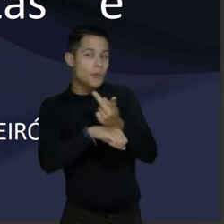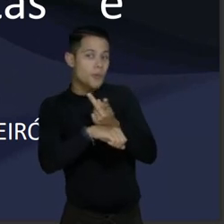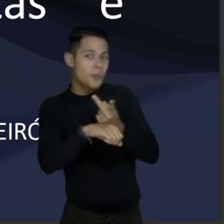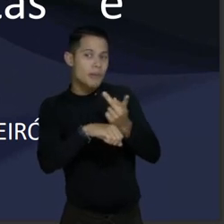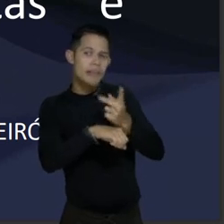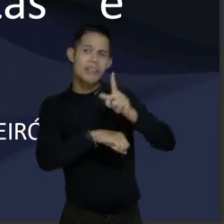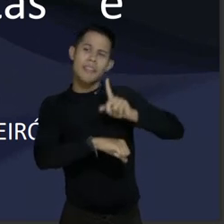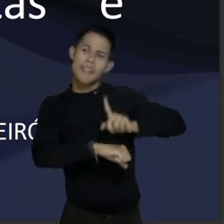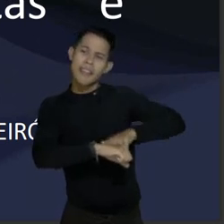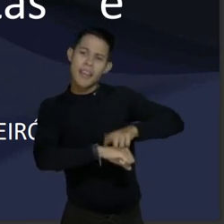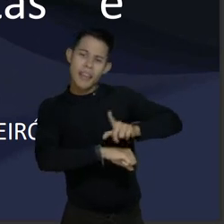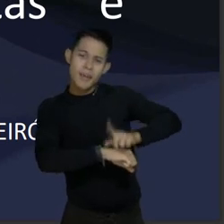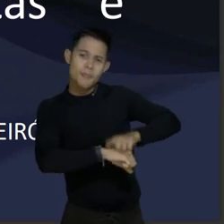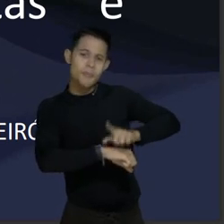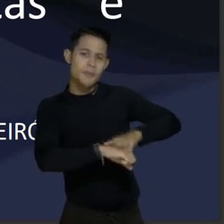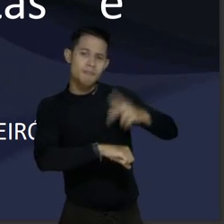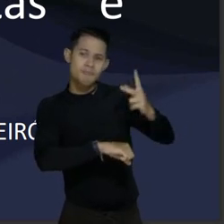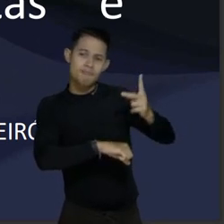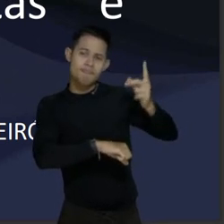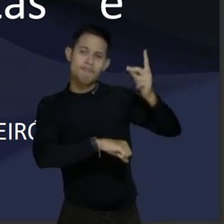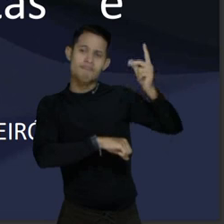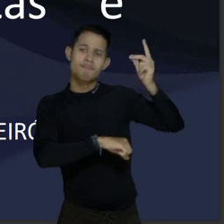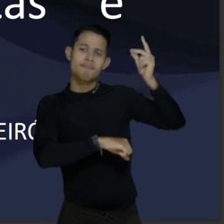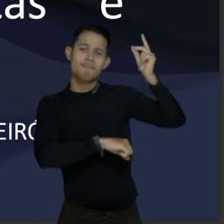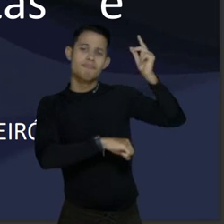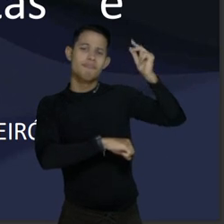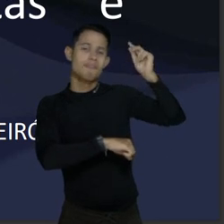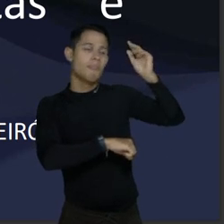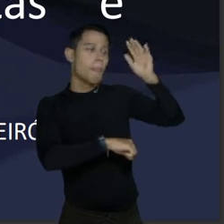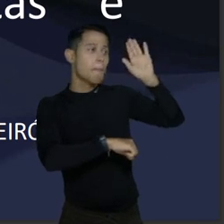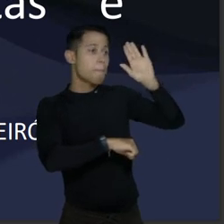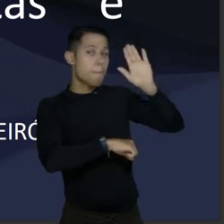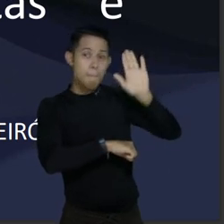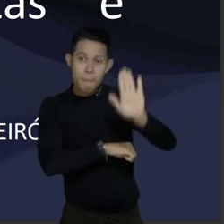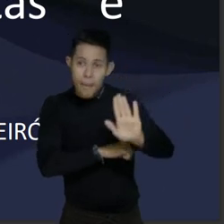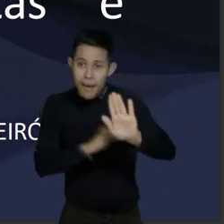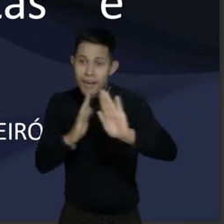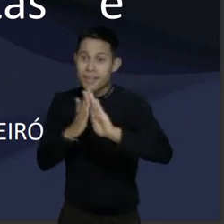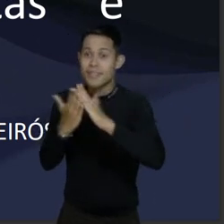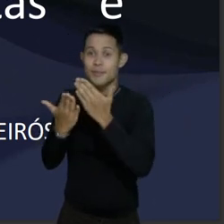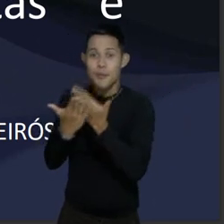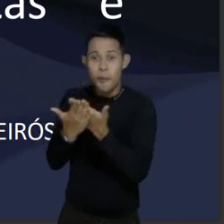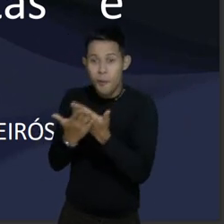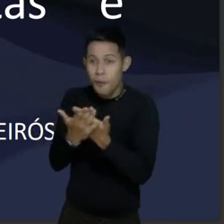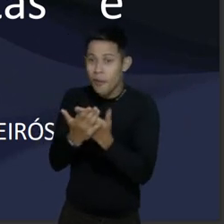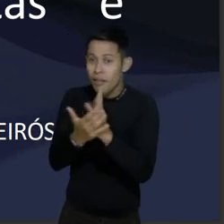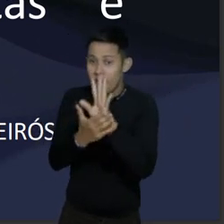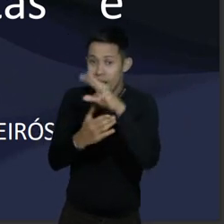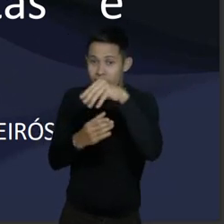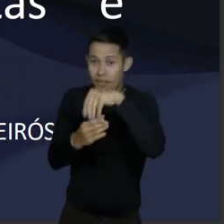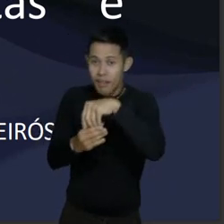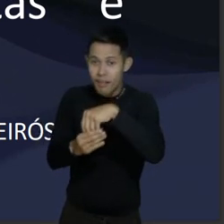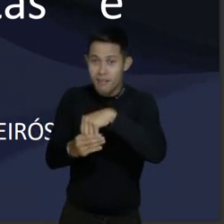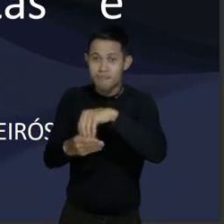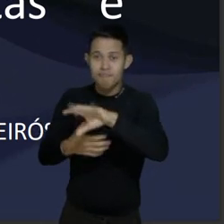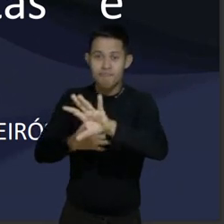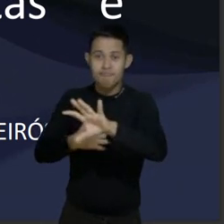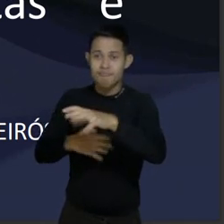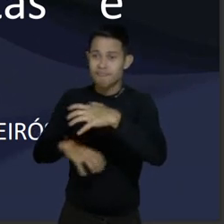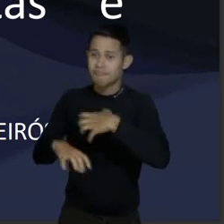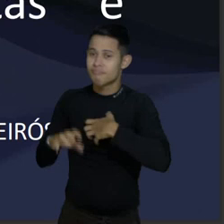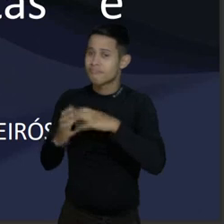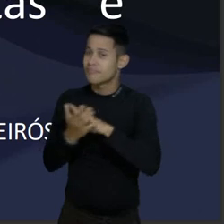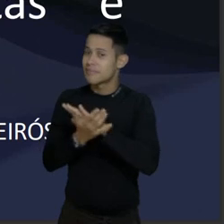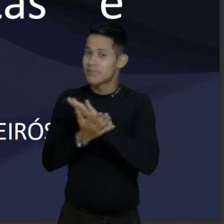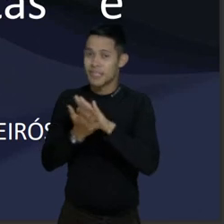tempo mas não é compreendido pela escola a gente tem que ser realista a gente A escola é um